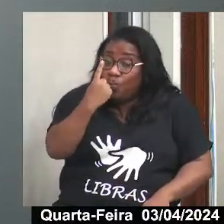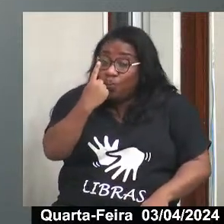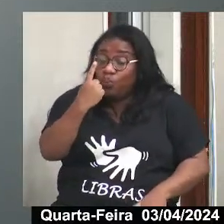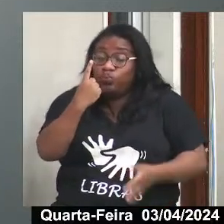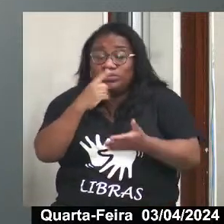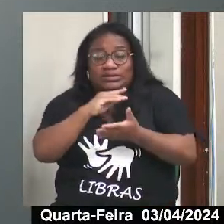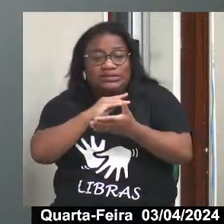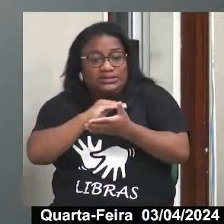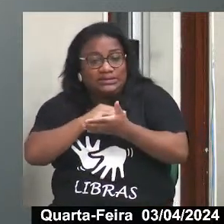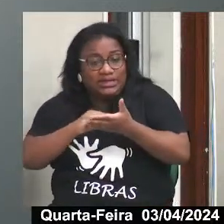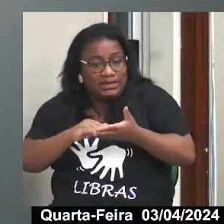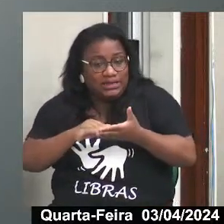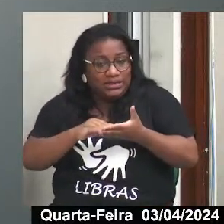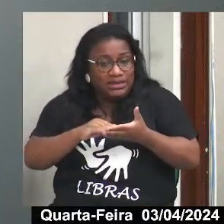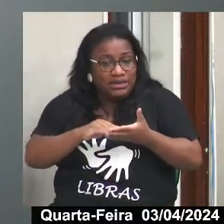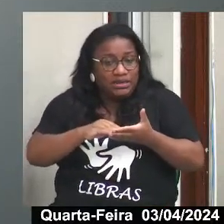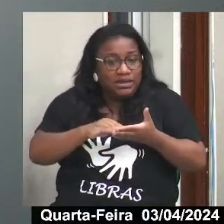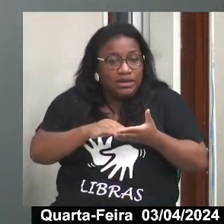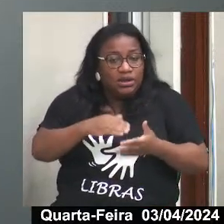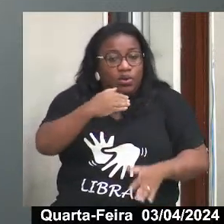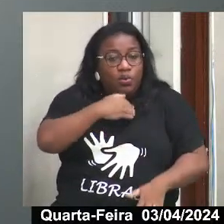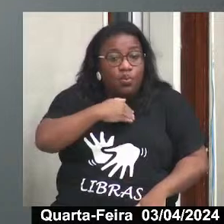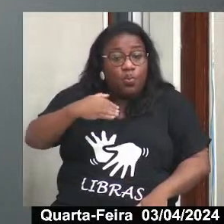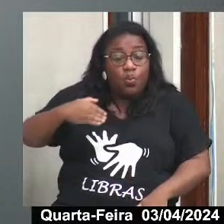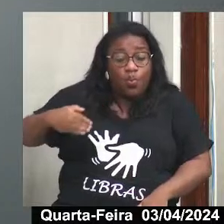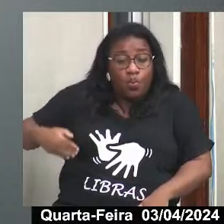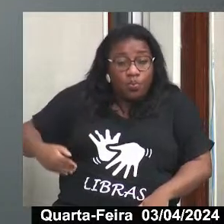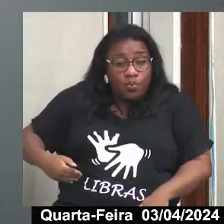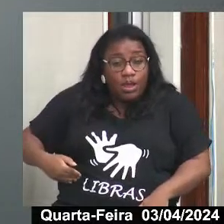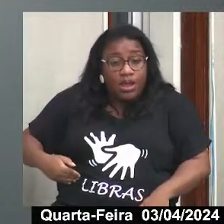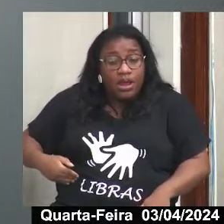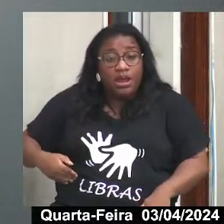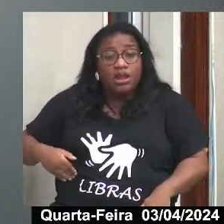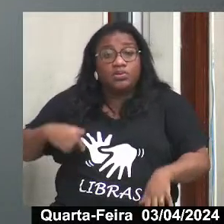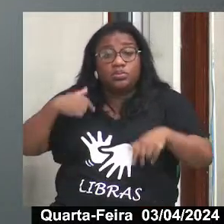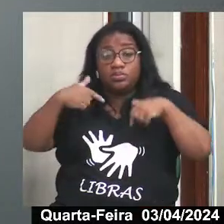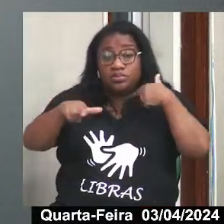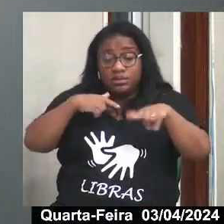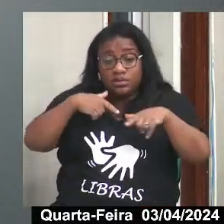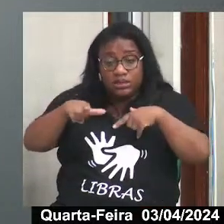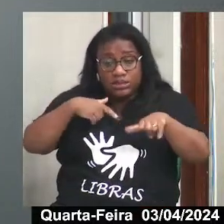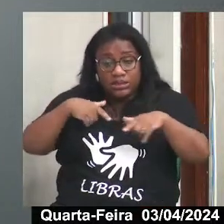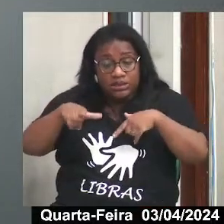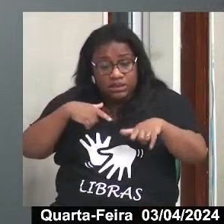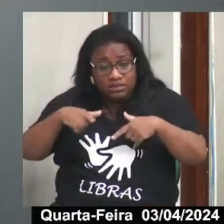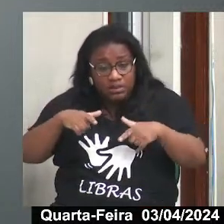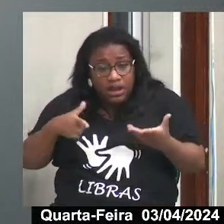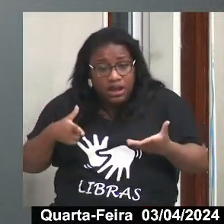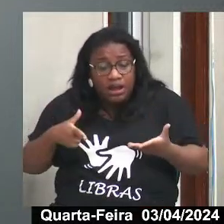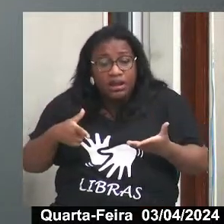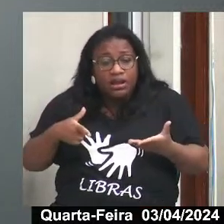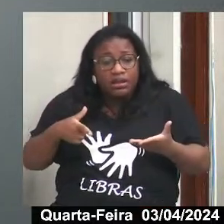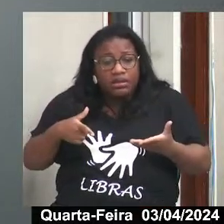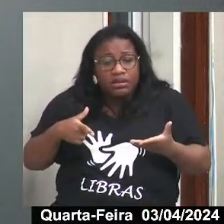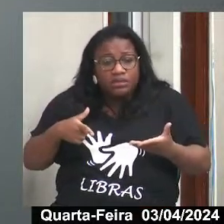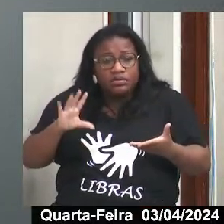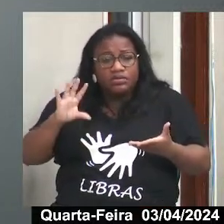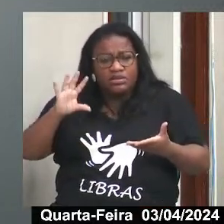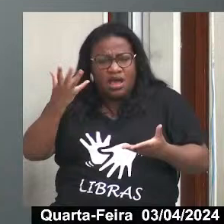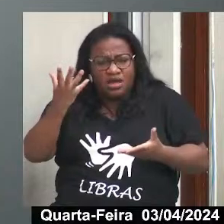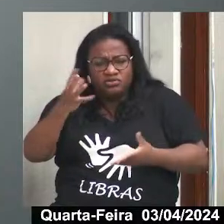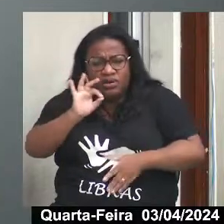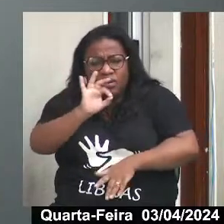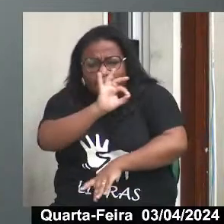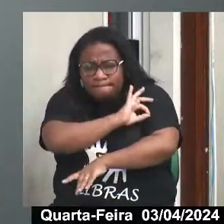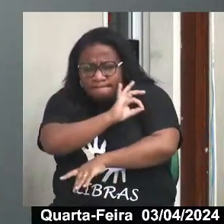não generalizei. Um governo que se dispõe de mais de 25 secretarias, mais de não sei quantos adjuntos. Você acha